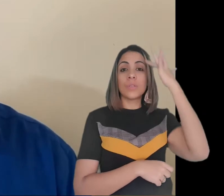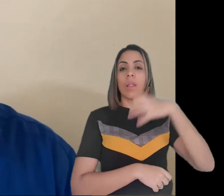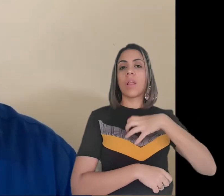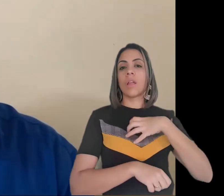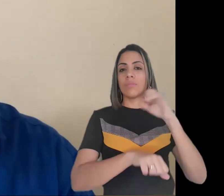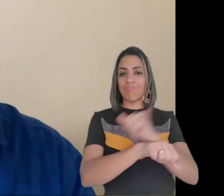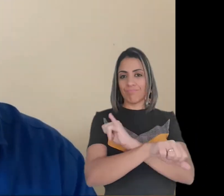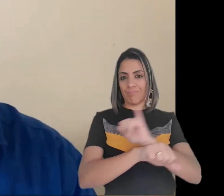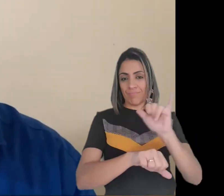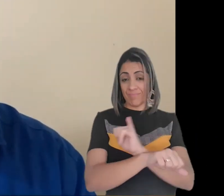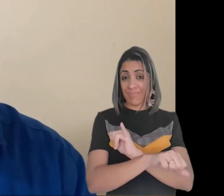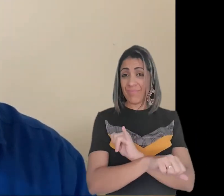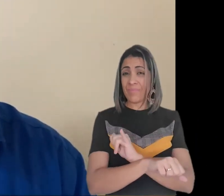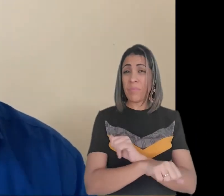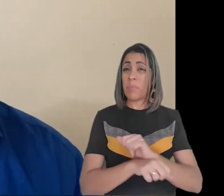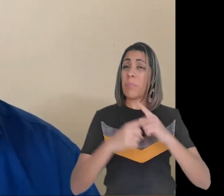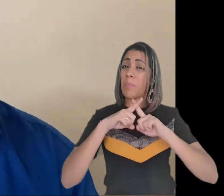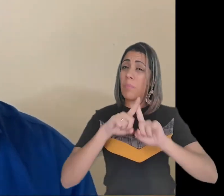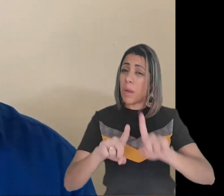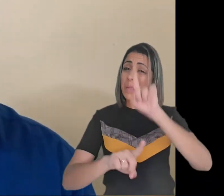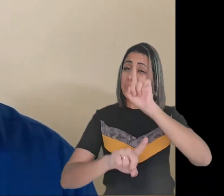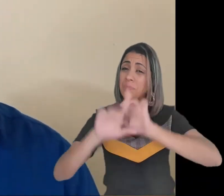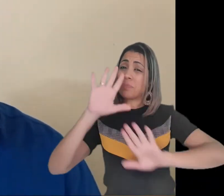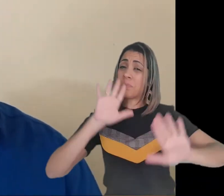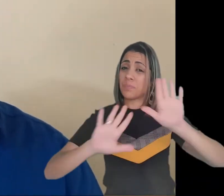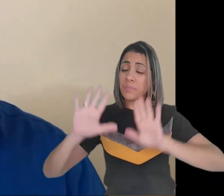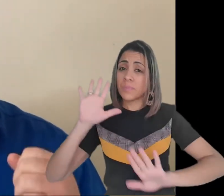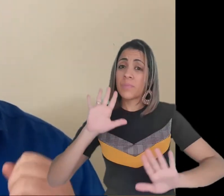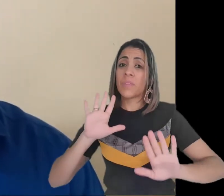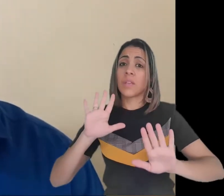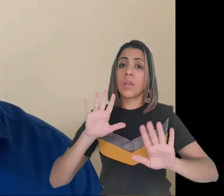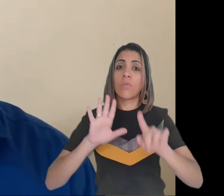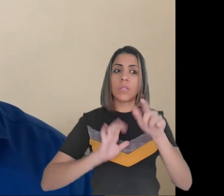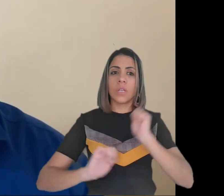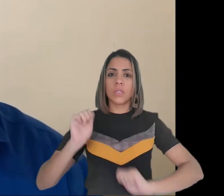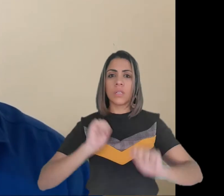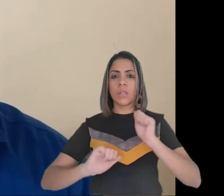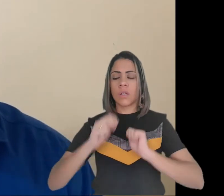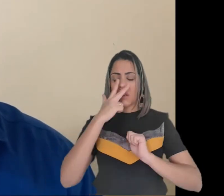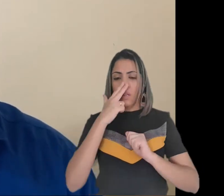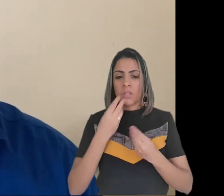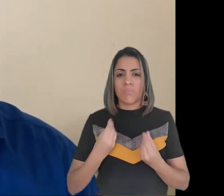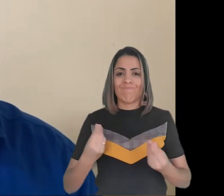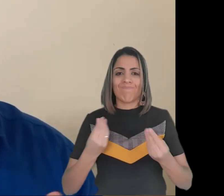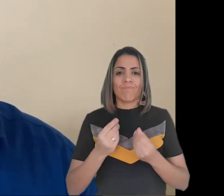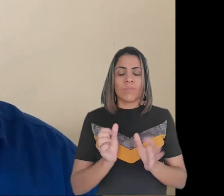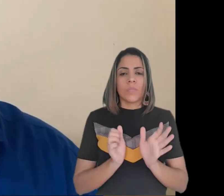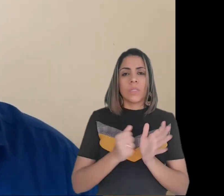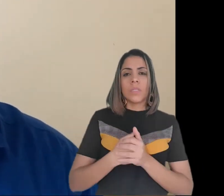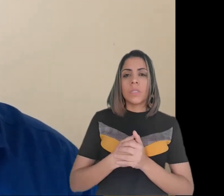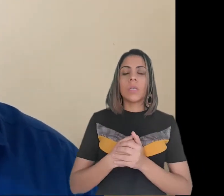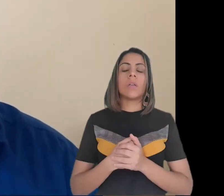armadilha consiste justamente nisso. Quando a gente cala a ansiedade, nós